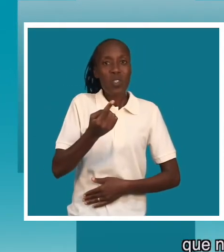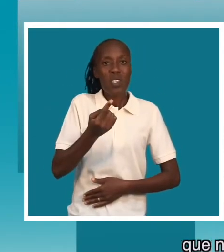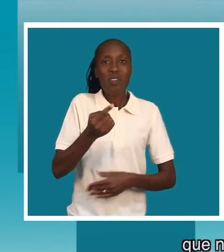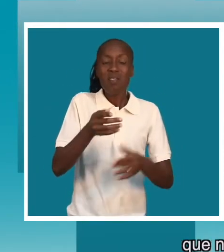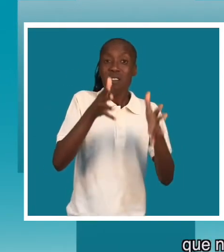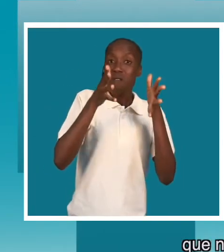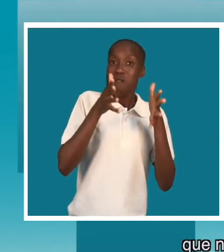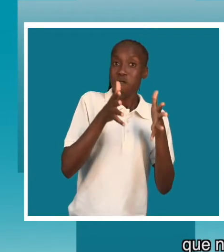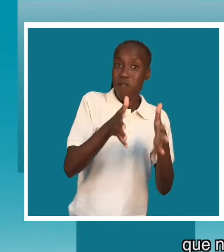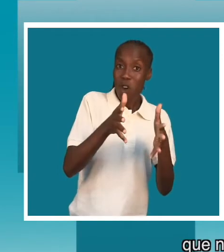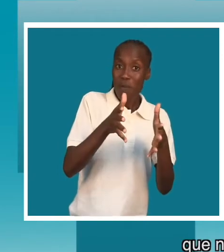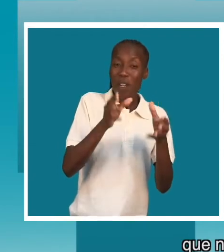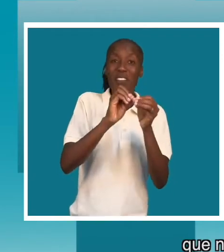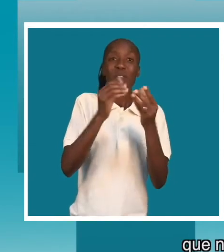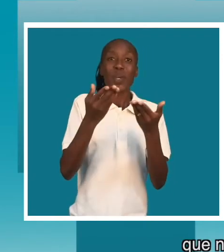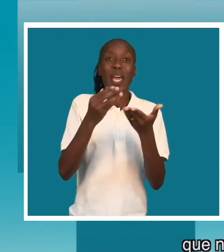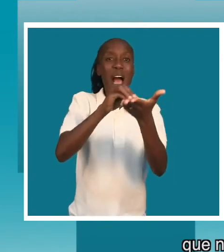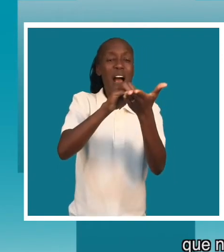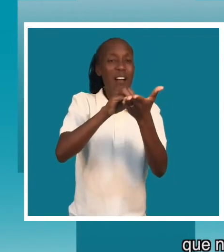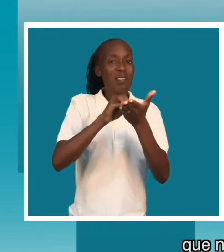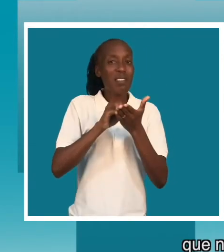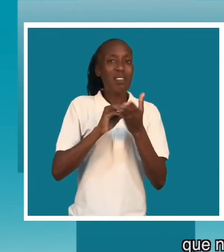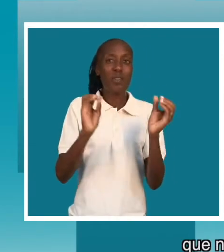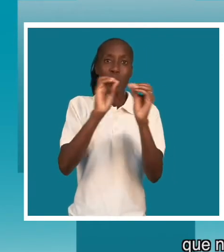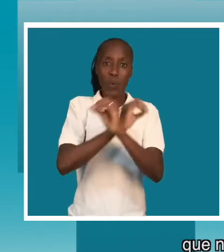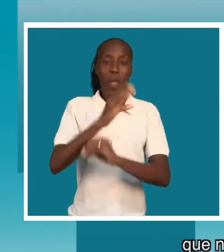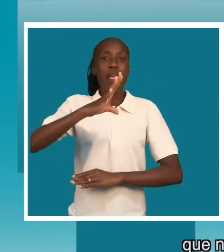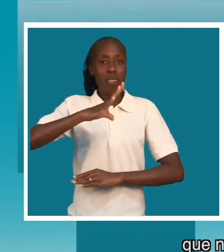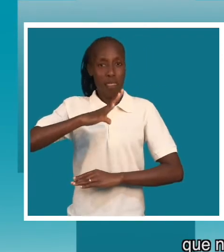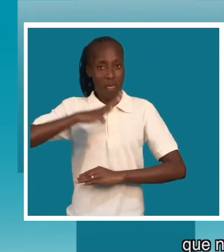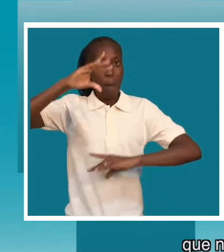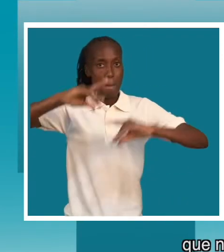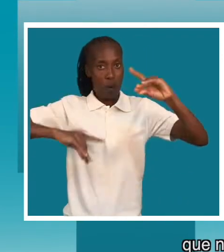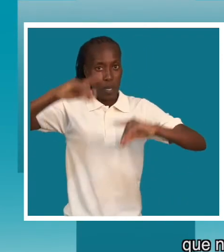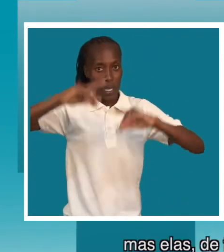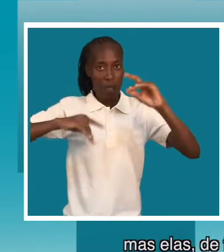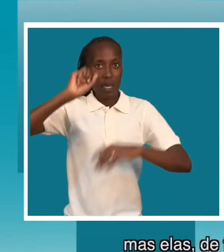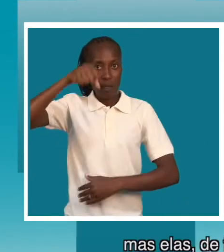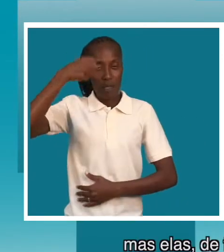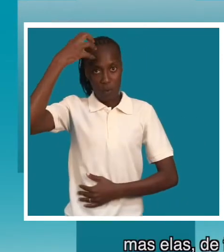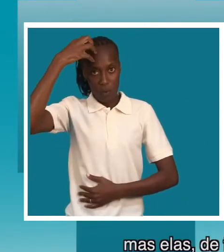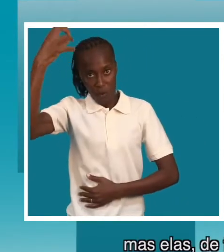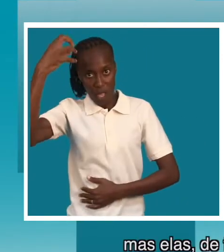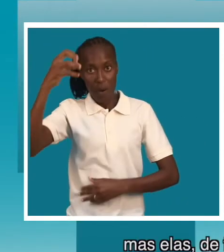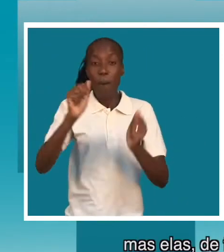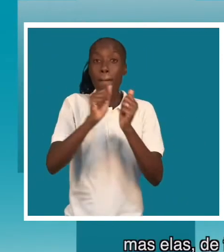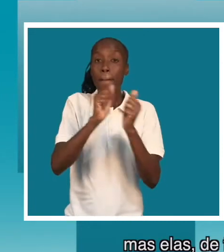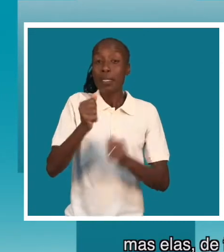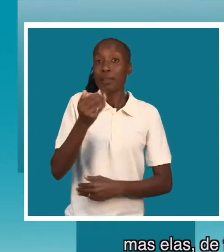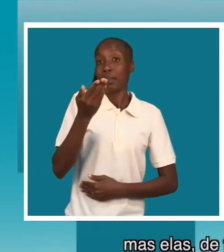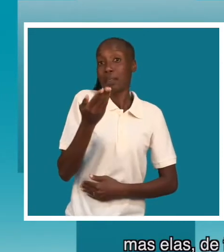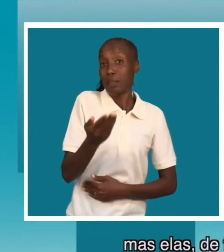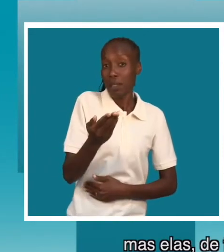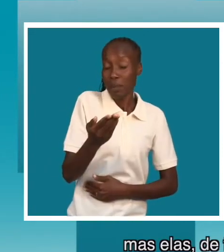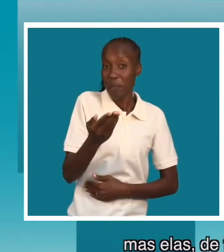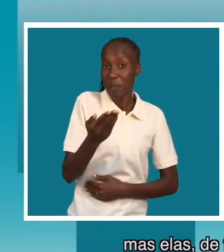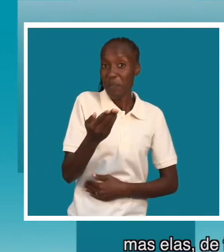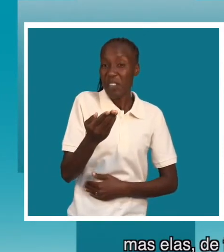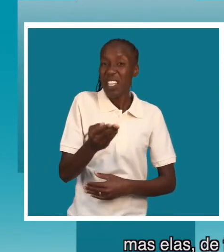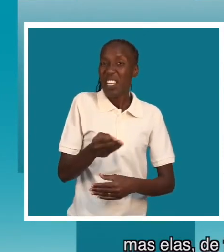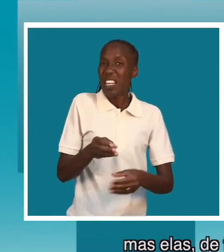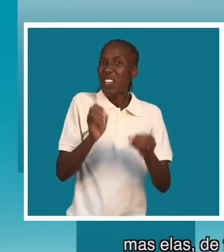que não abre acesso, apesar de haver políticas públicas, mas que elas não,